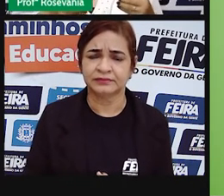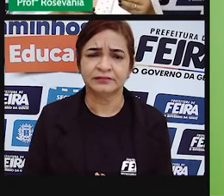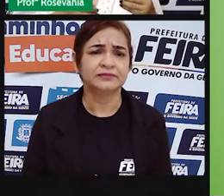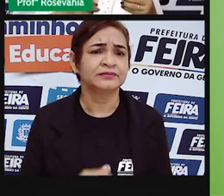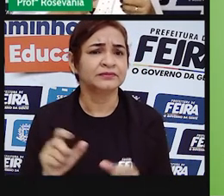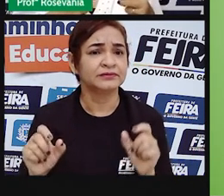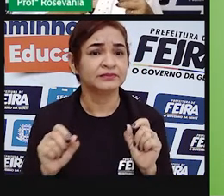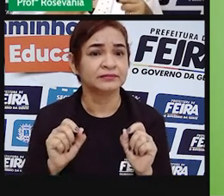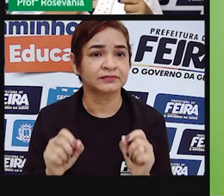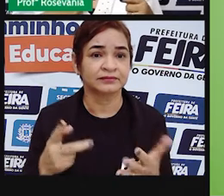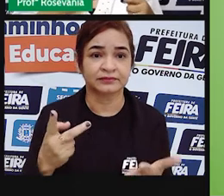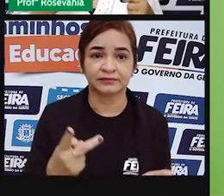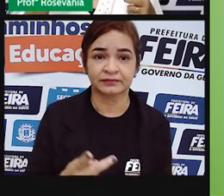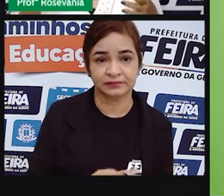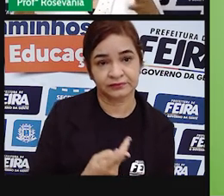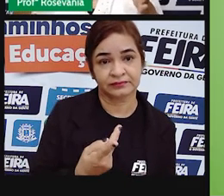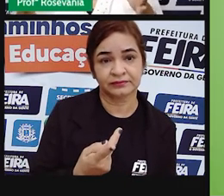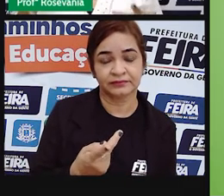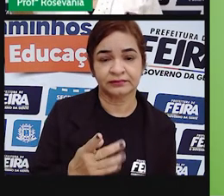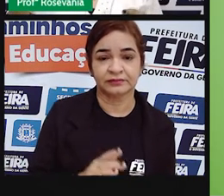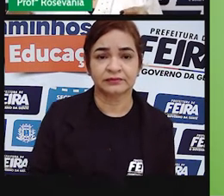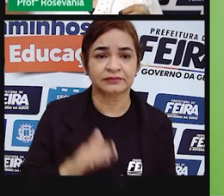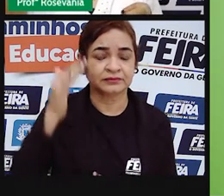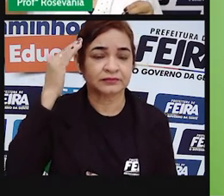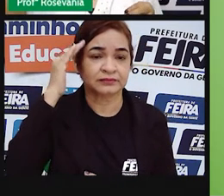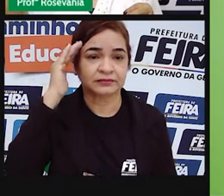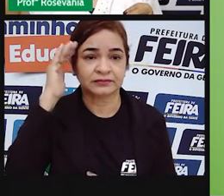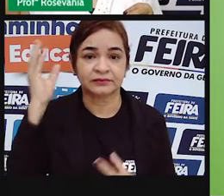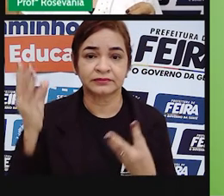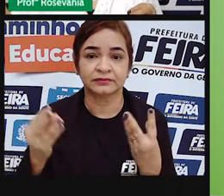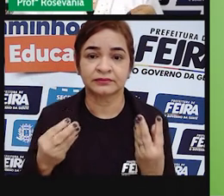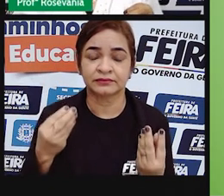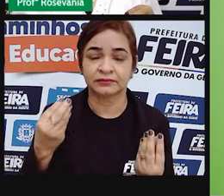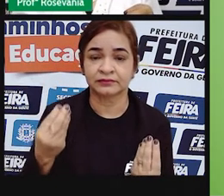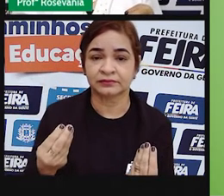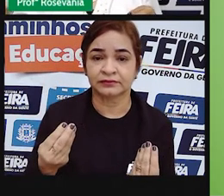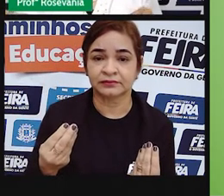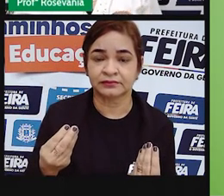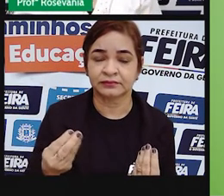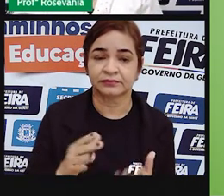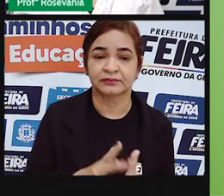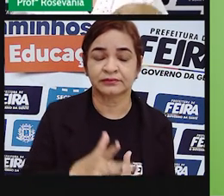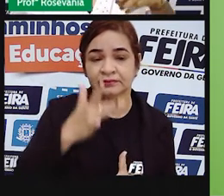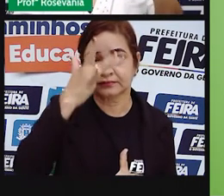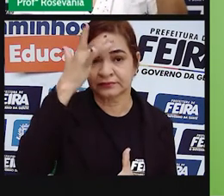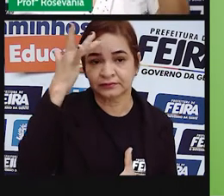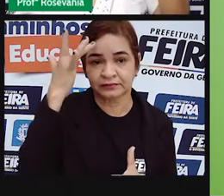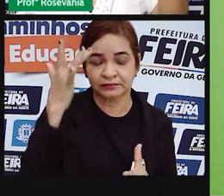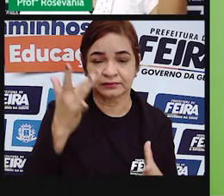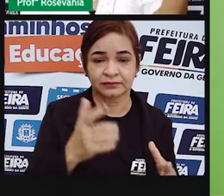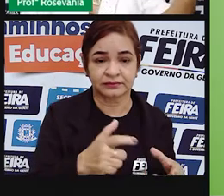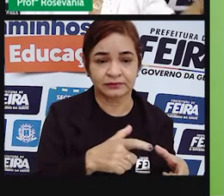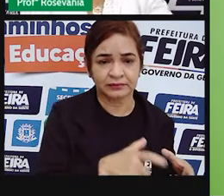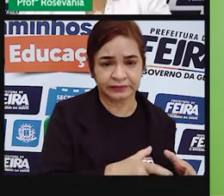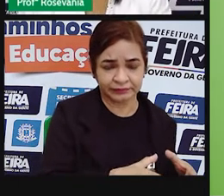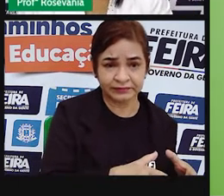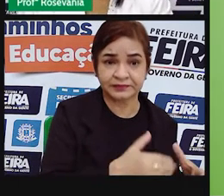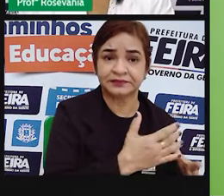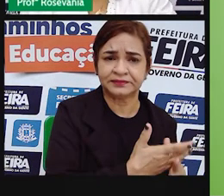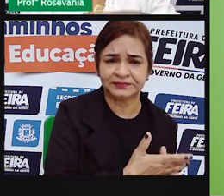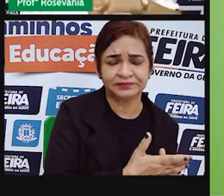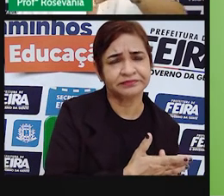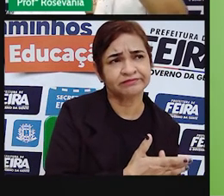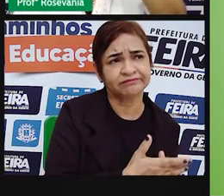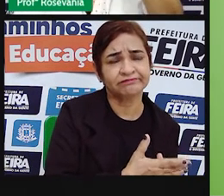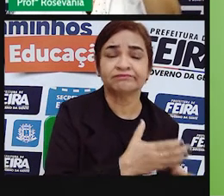né Ela é entendida como um grande mas eu sair lá daquela minha cidade e vou morar em uma outra